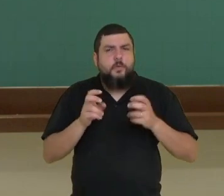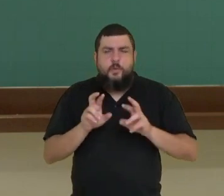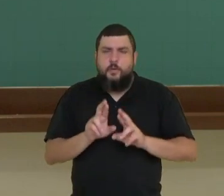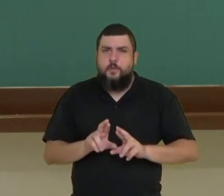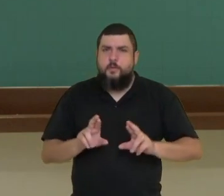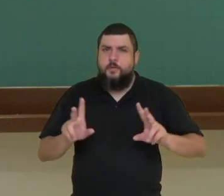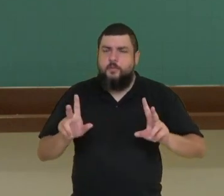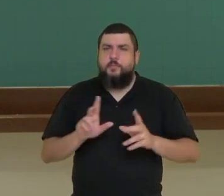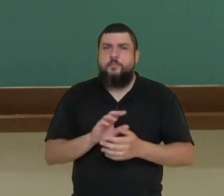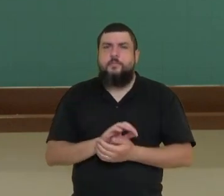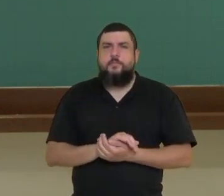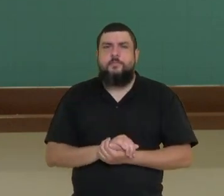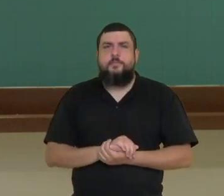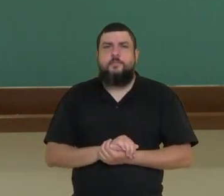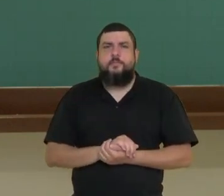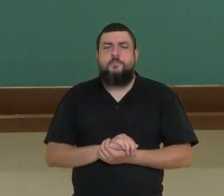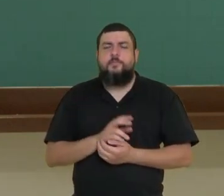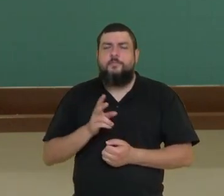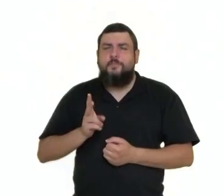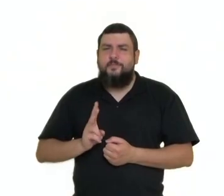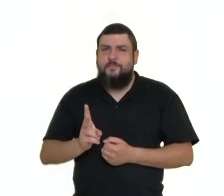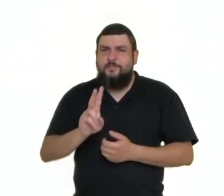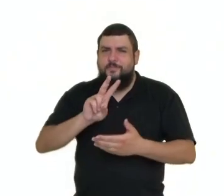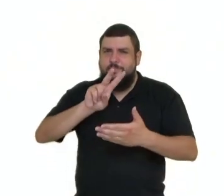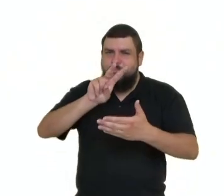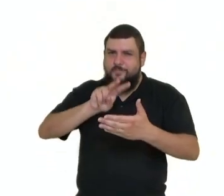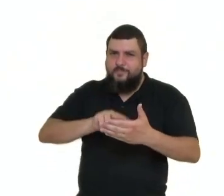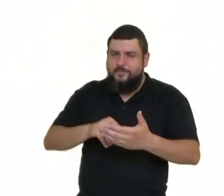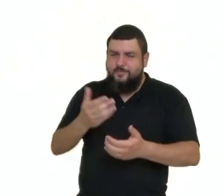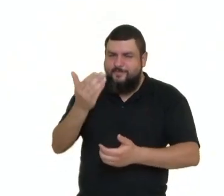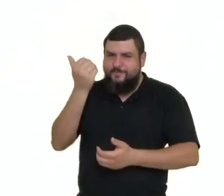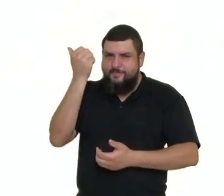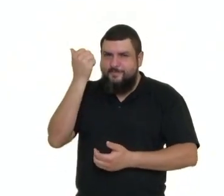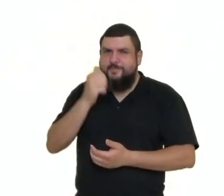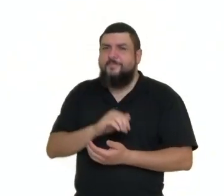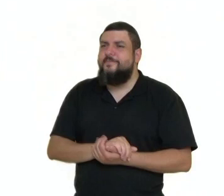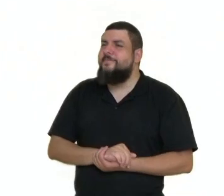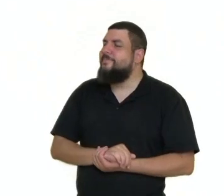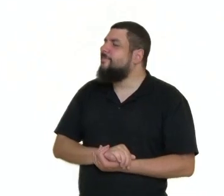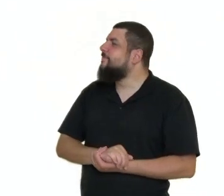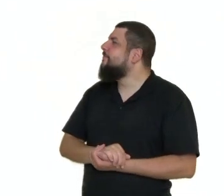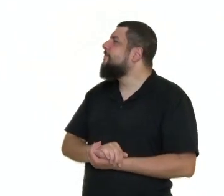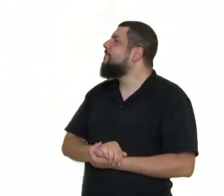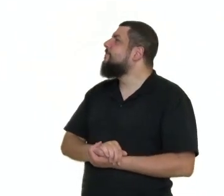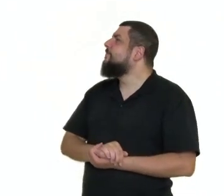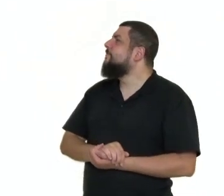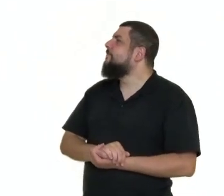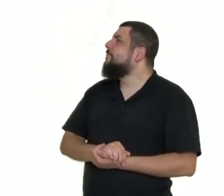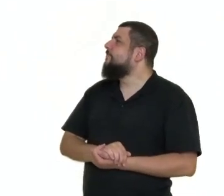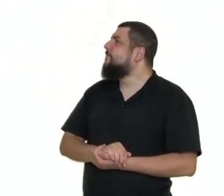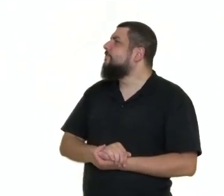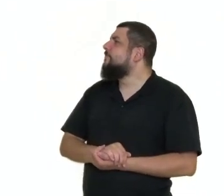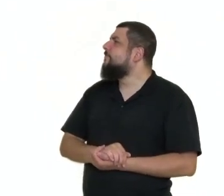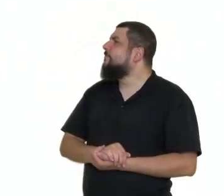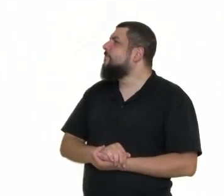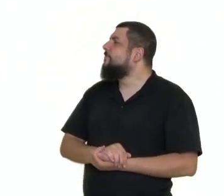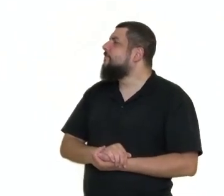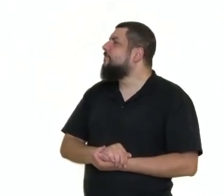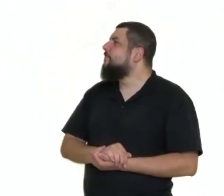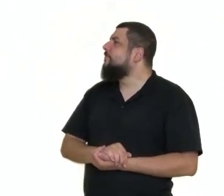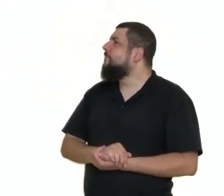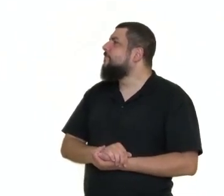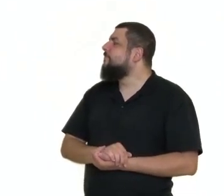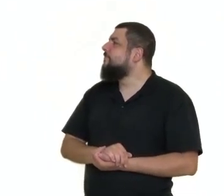diferença. Seguimos com a leitura da crônica. Posso dirigir uma mensagem de caráter sentimental,